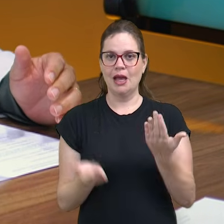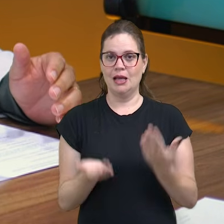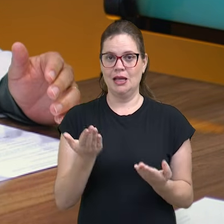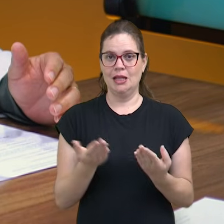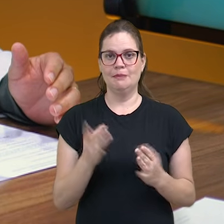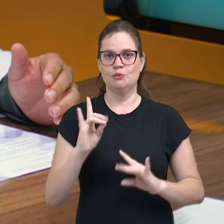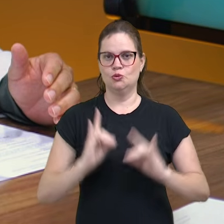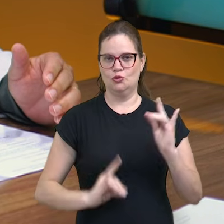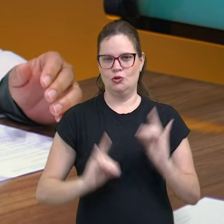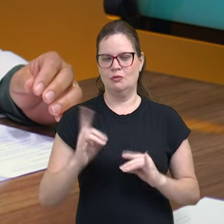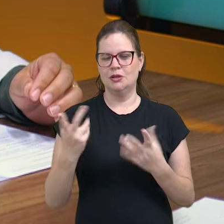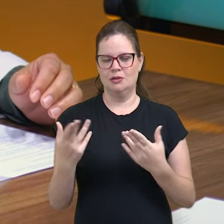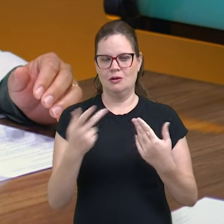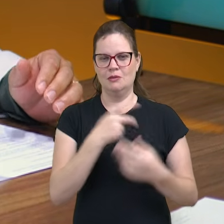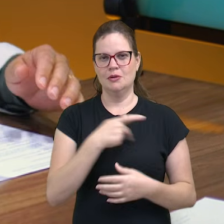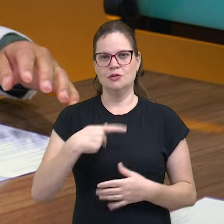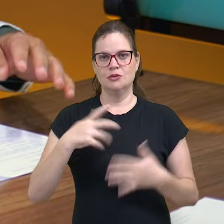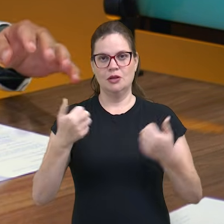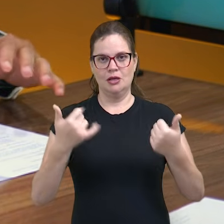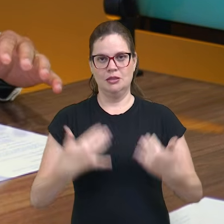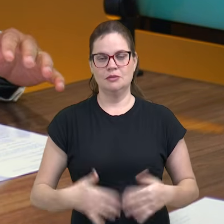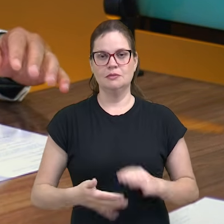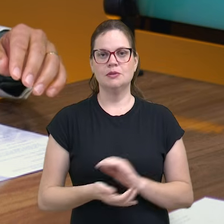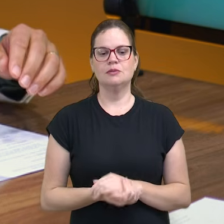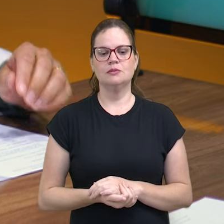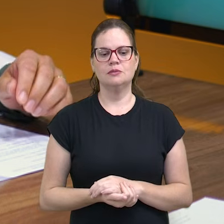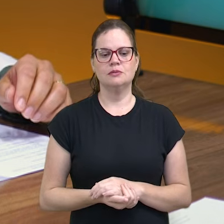fala da moderação, que é o equilíbrio entre os